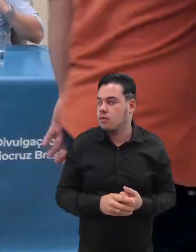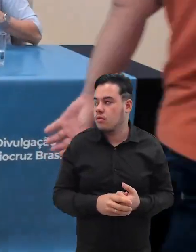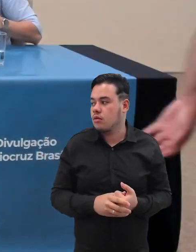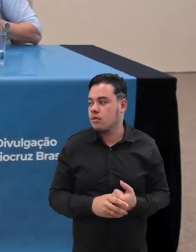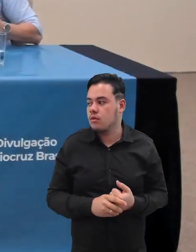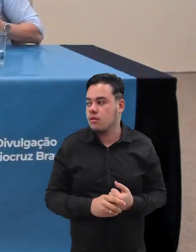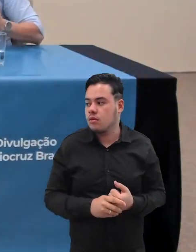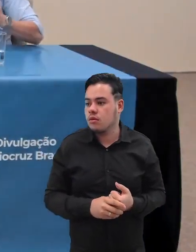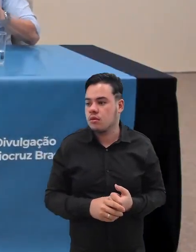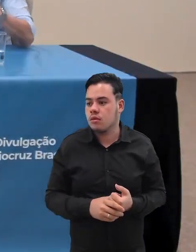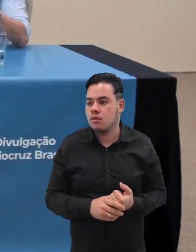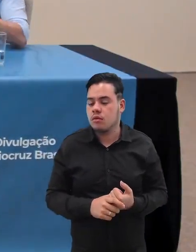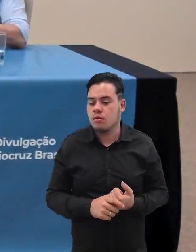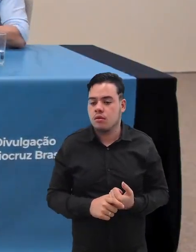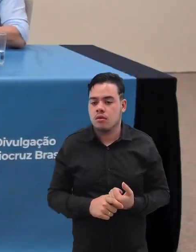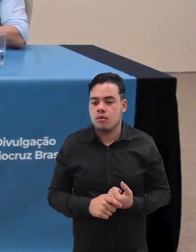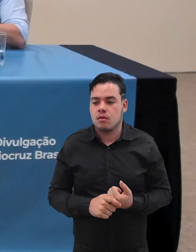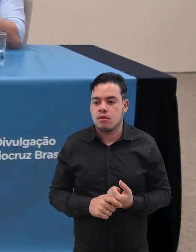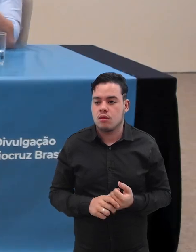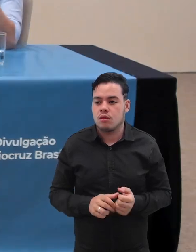Quarta pergunta.